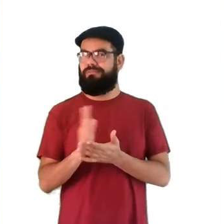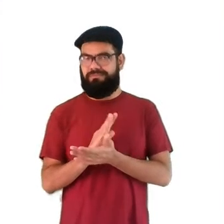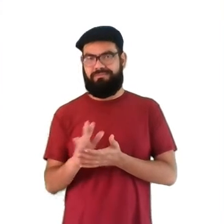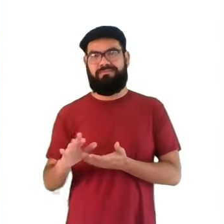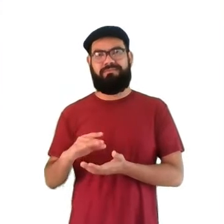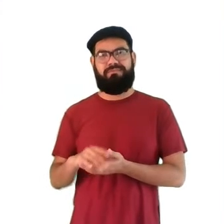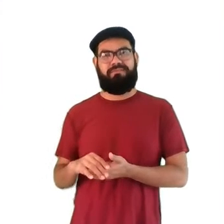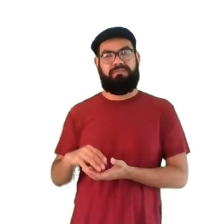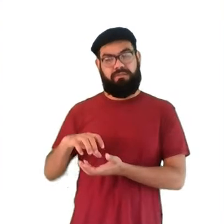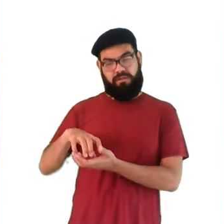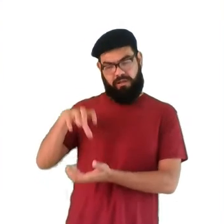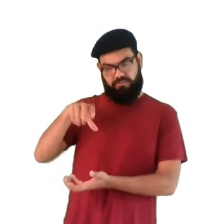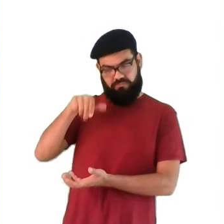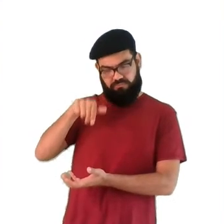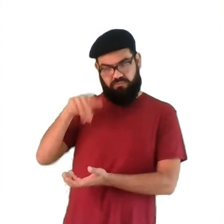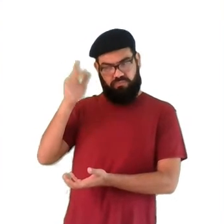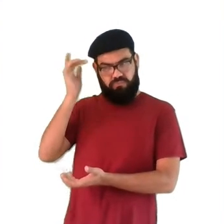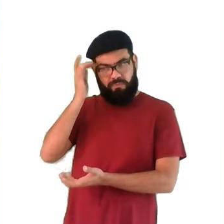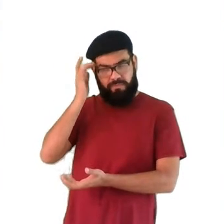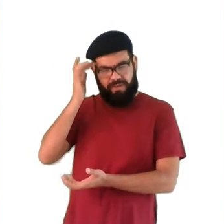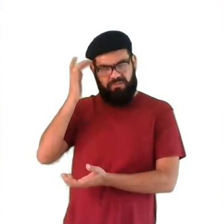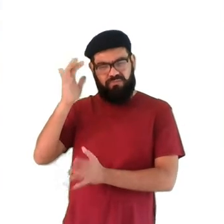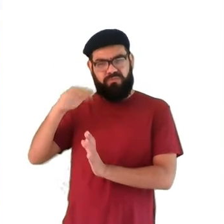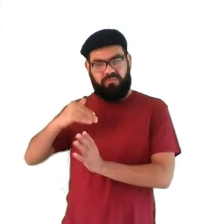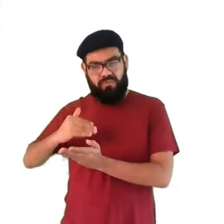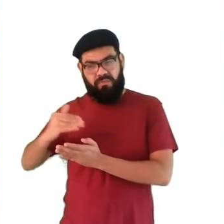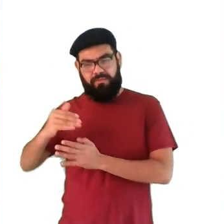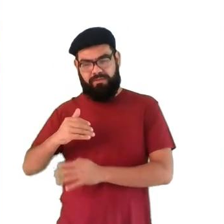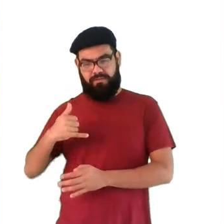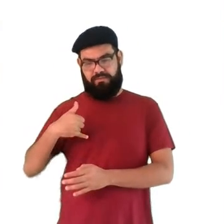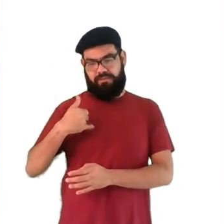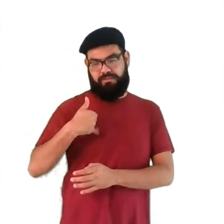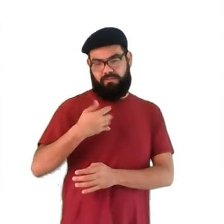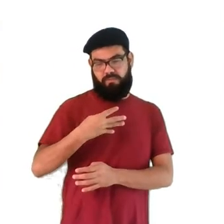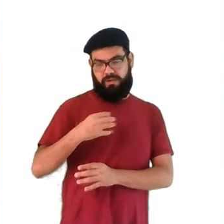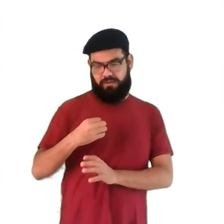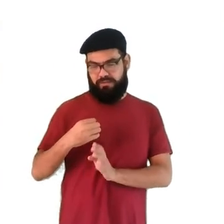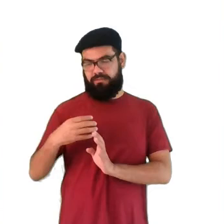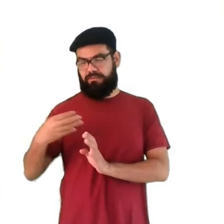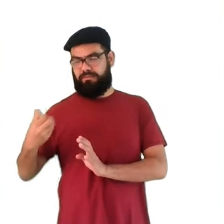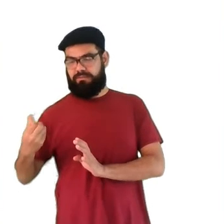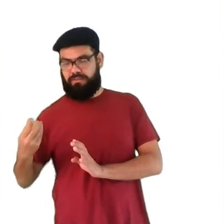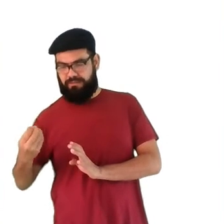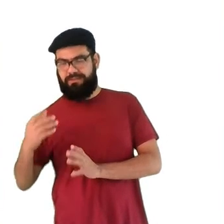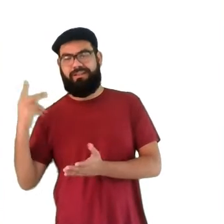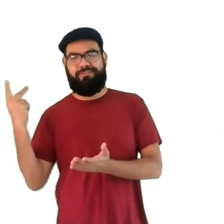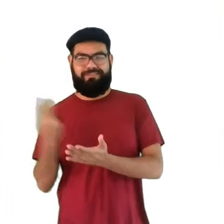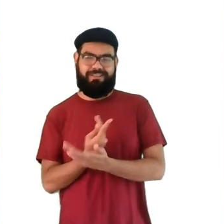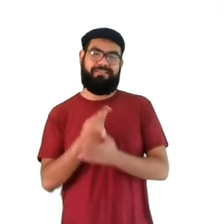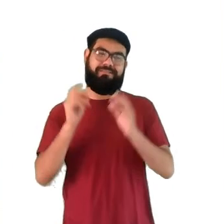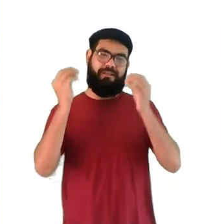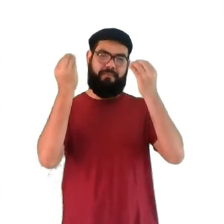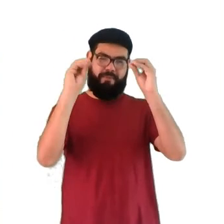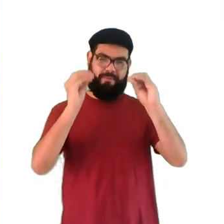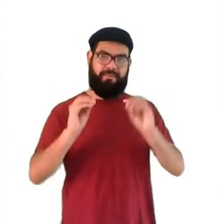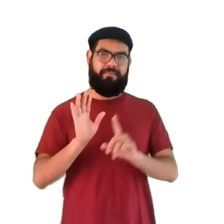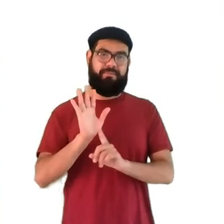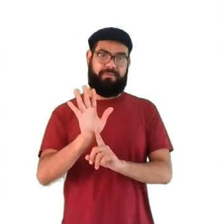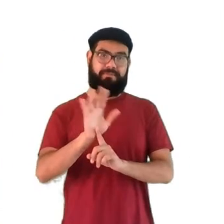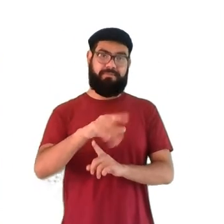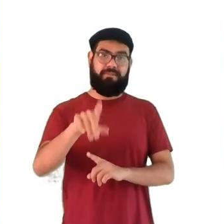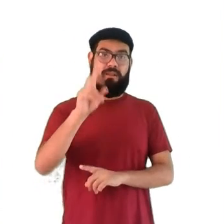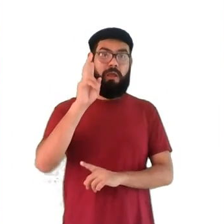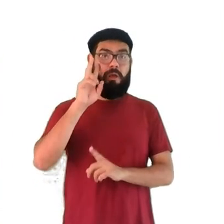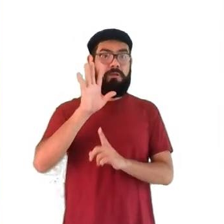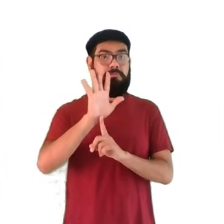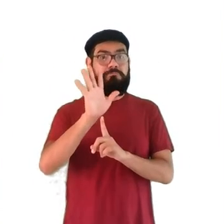aos 60 anos, acontecem aí esses 3 fatores que eu disse a vocês. E aí eu trouxe algumas imagens para que